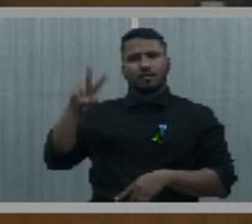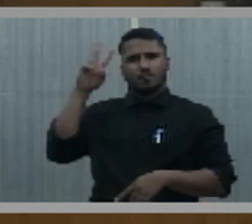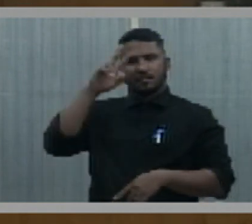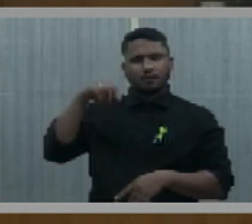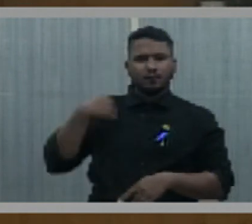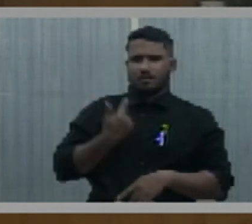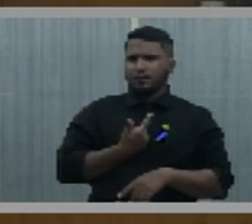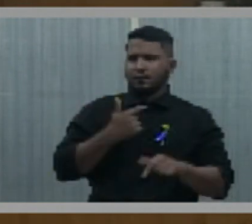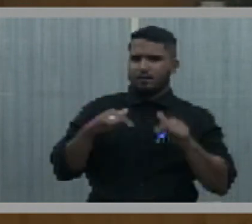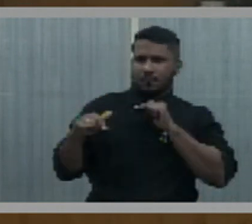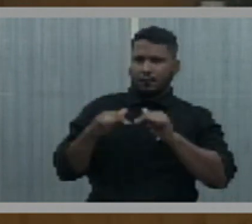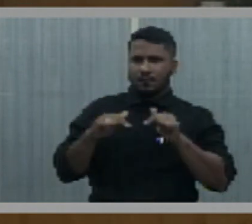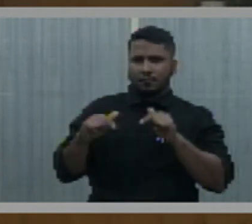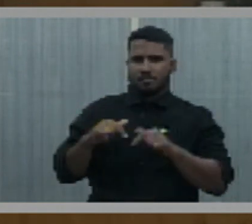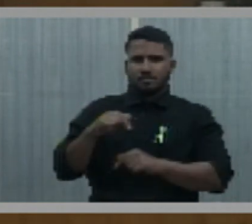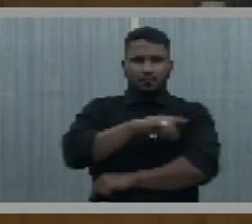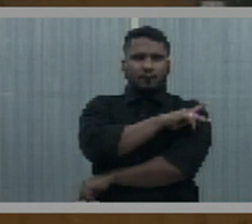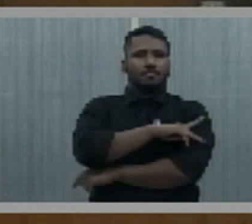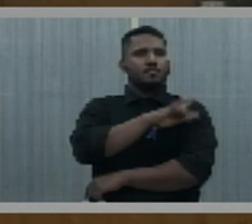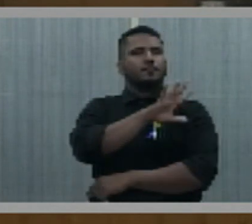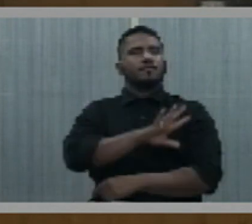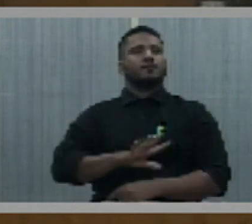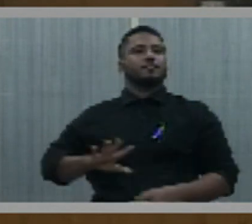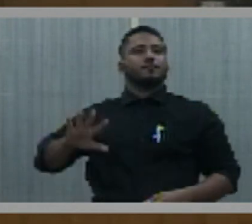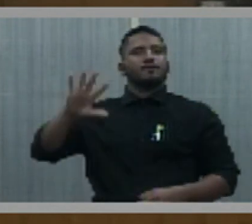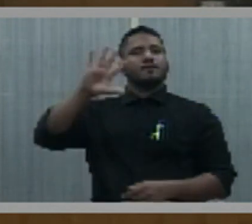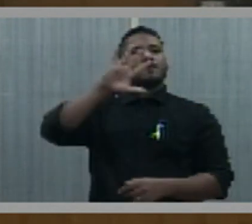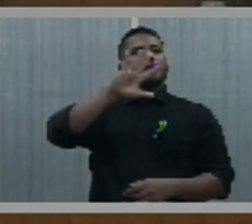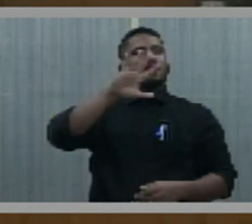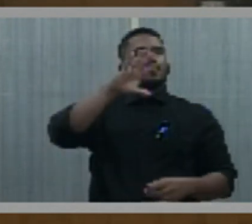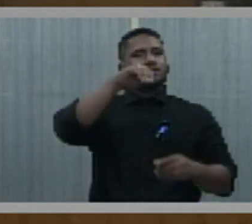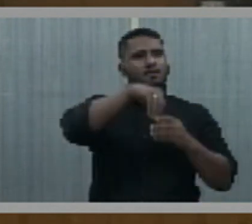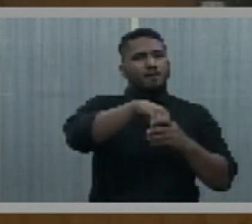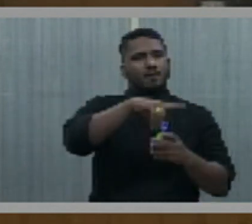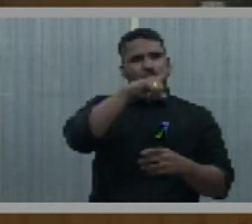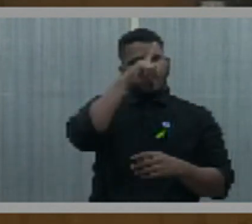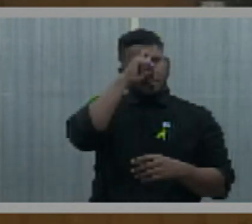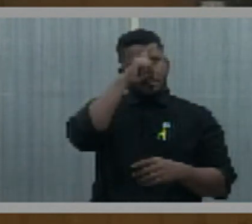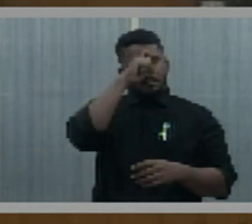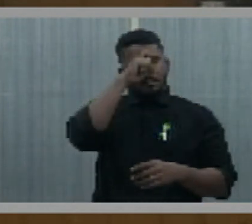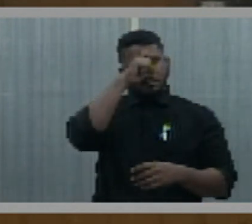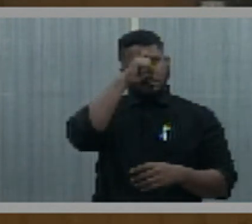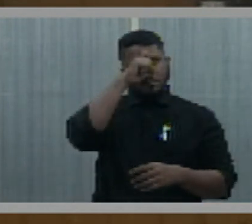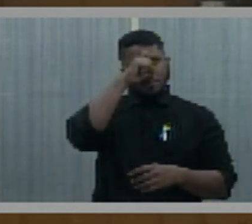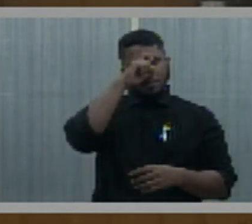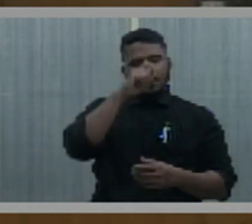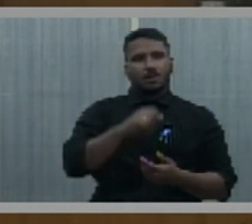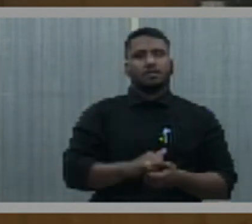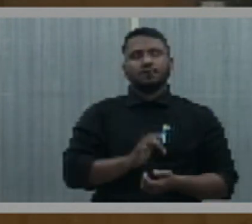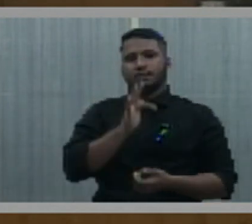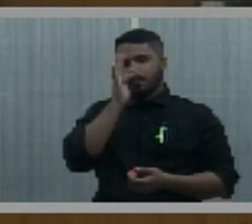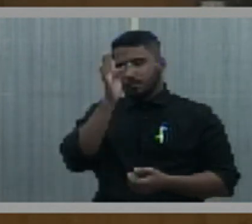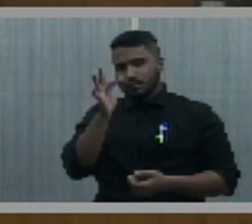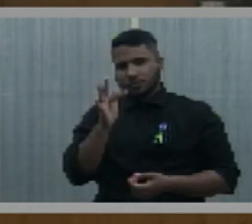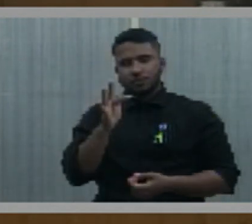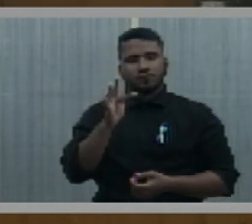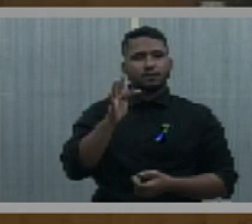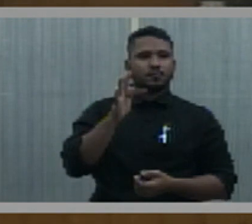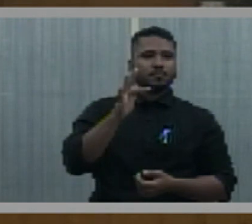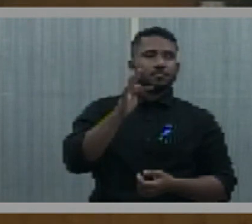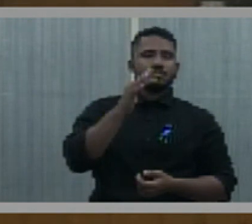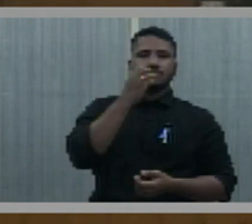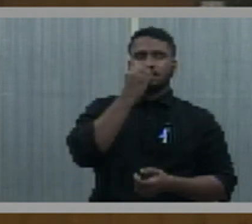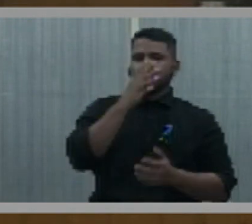nosso trabalho pelo Piauí, dentro dos hospitais, Hospital Tibério Nunes, Hospital